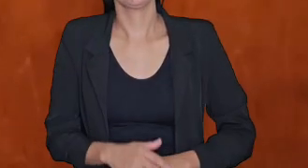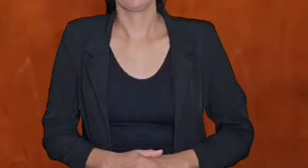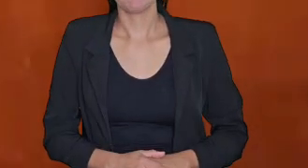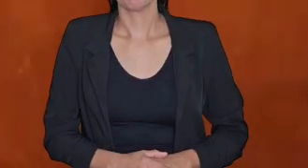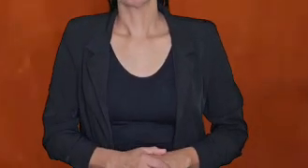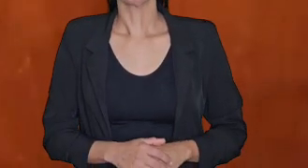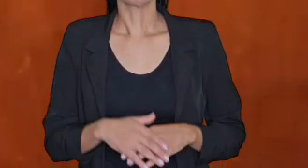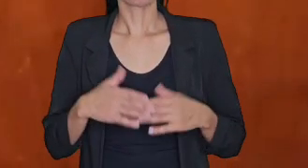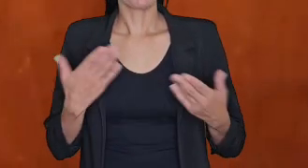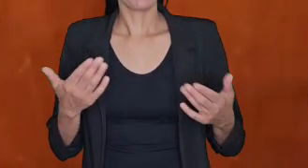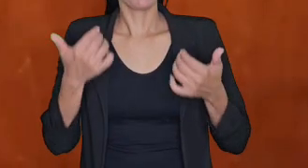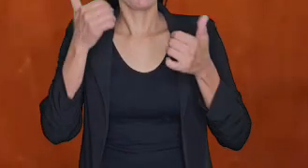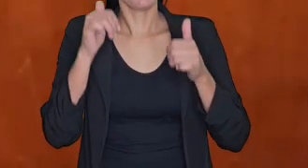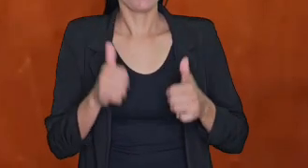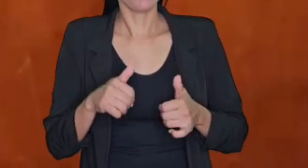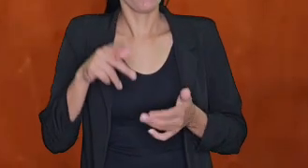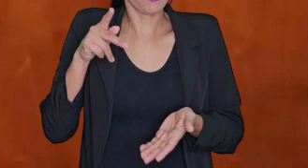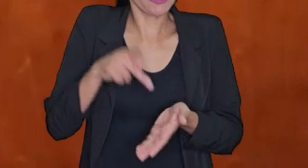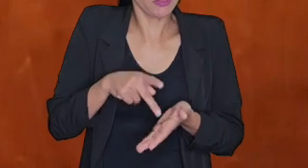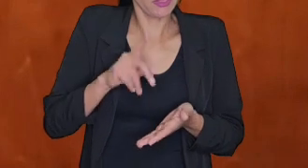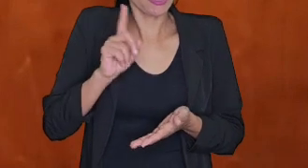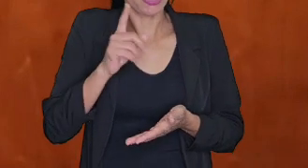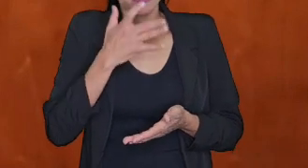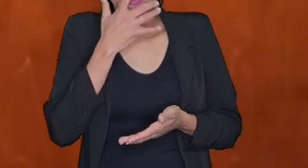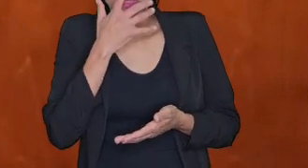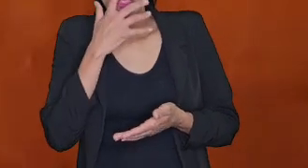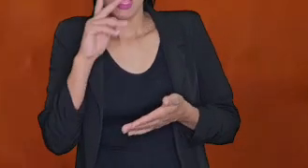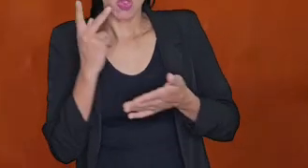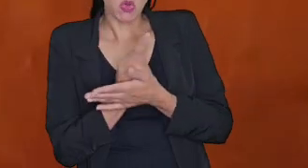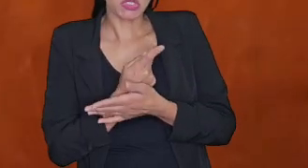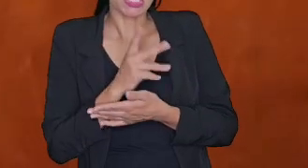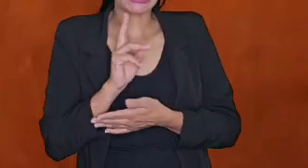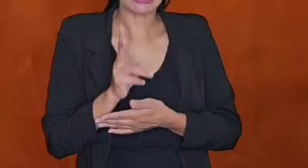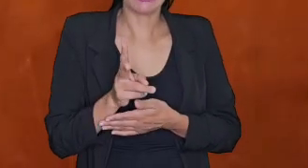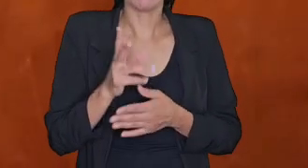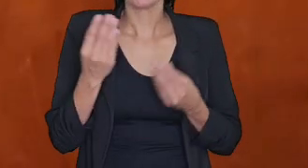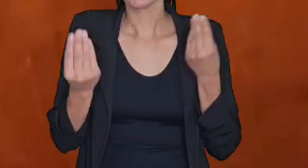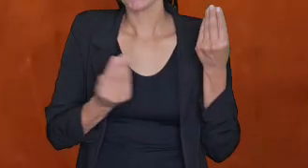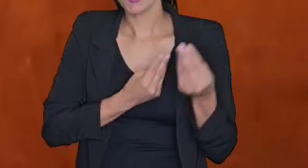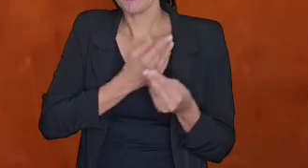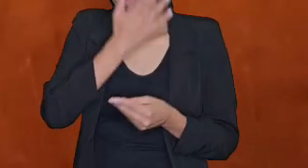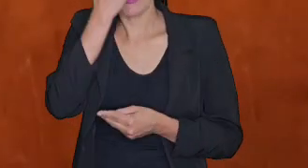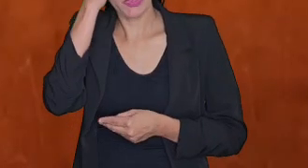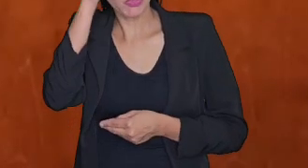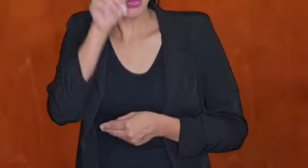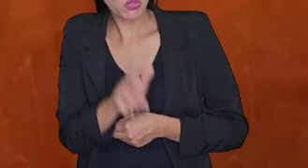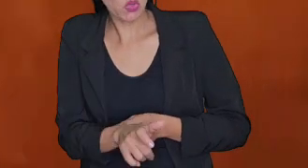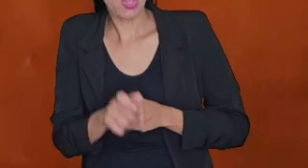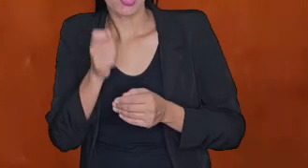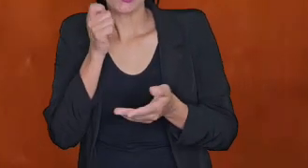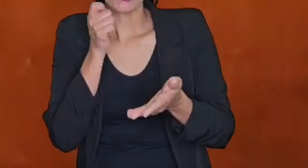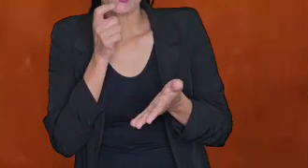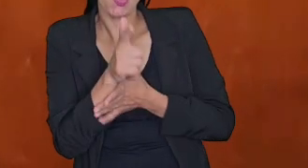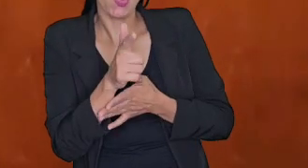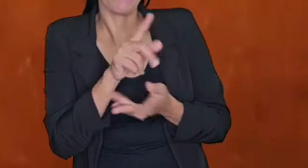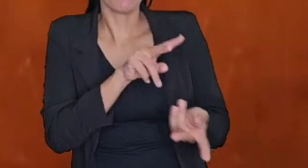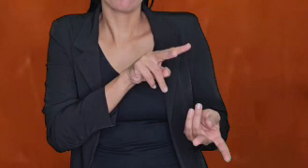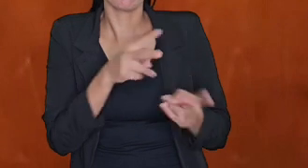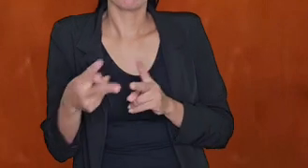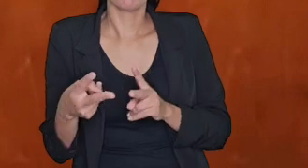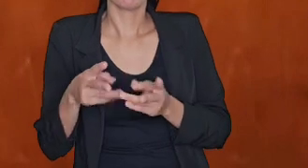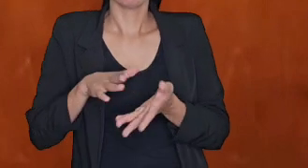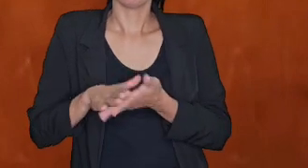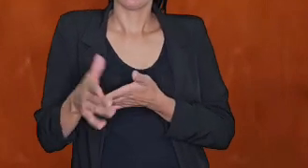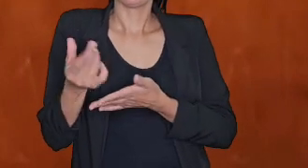quantitativas, ela fica um pouquinho mais complexa, né? Sinais exteriores de veracidade, será que isso não é muito atípico? Primeiro, como é que